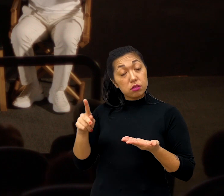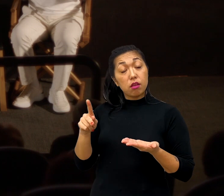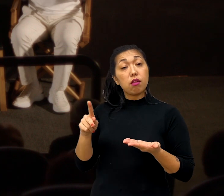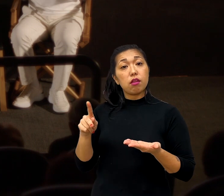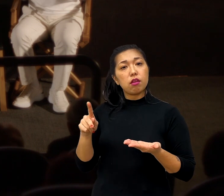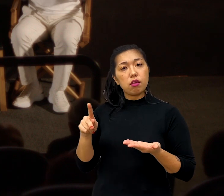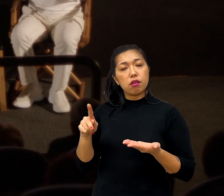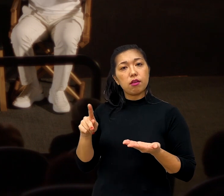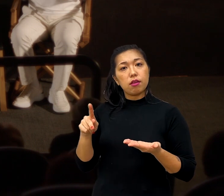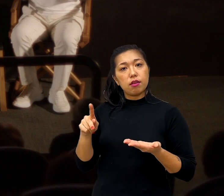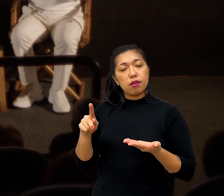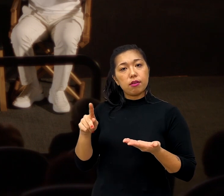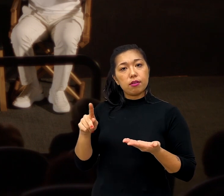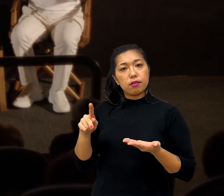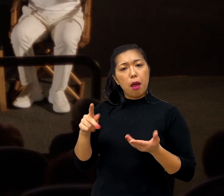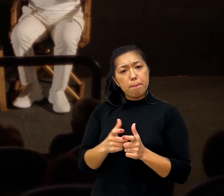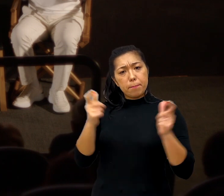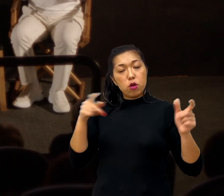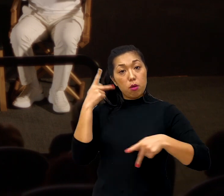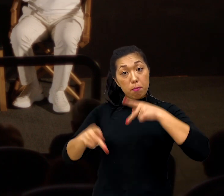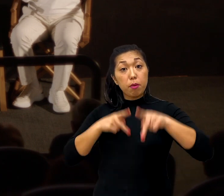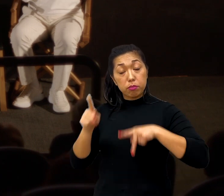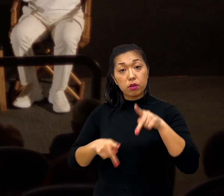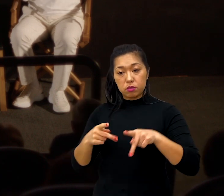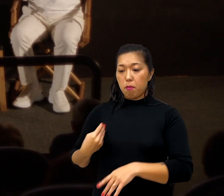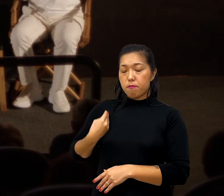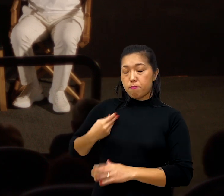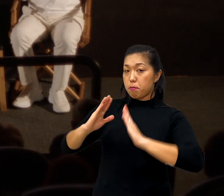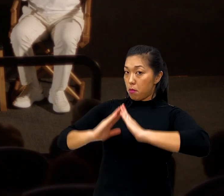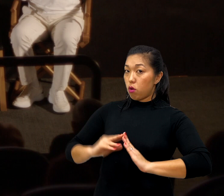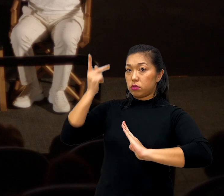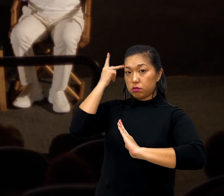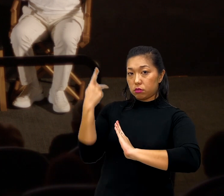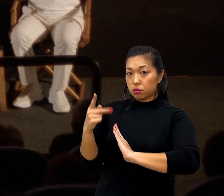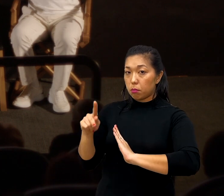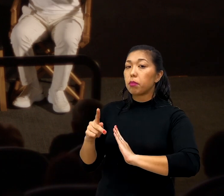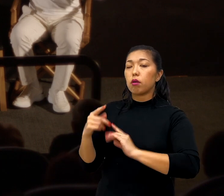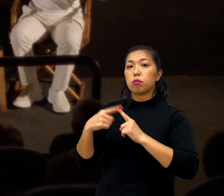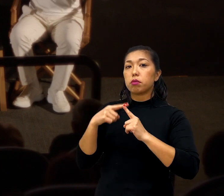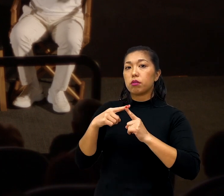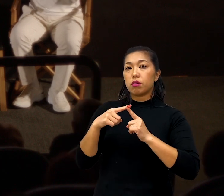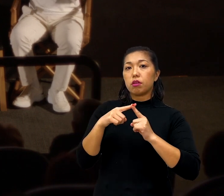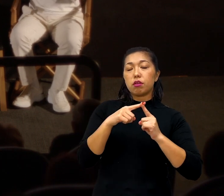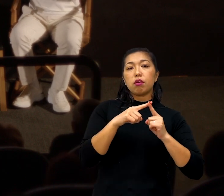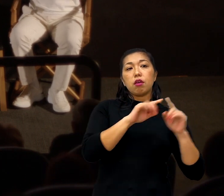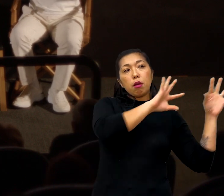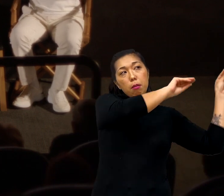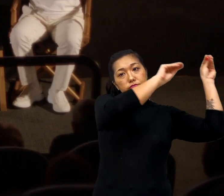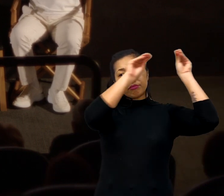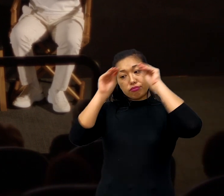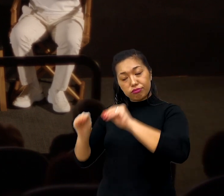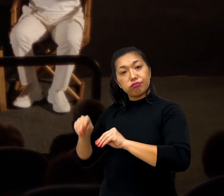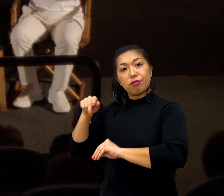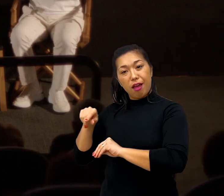que a maior parte da população está vivendo aqui em São Paulo, porque eles são migrantes em São Paulo desde